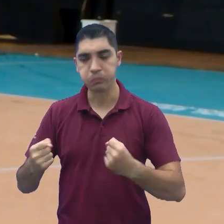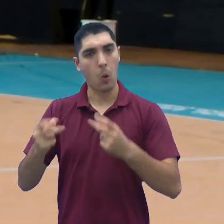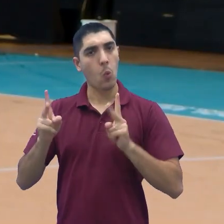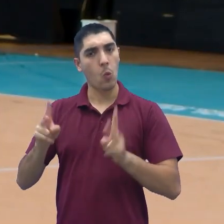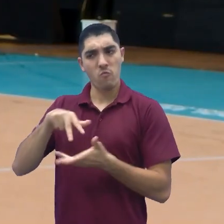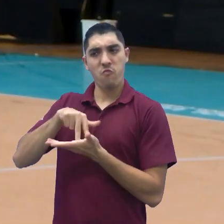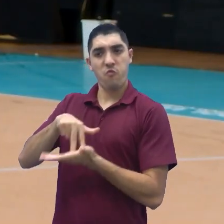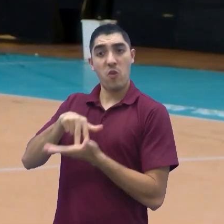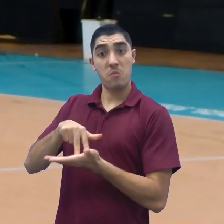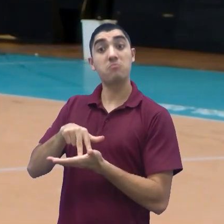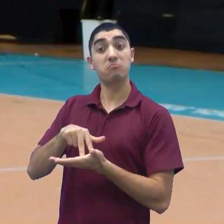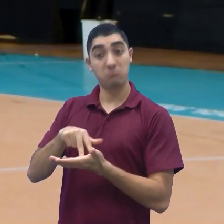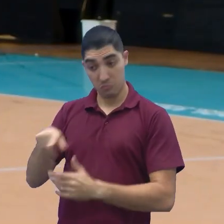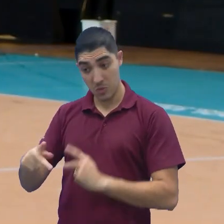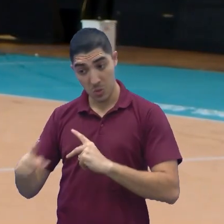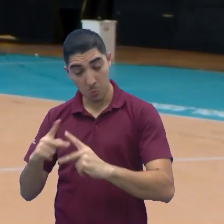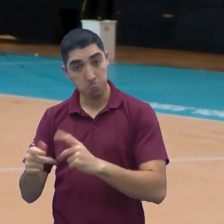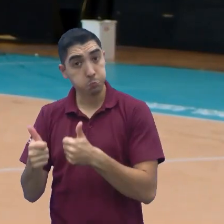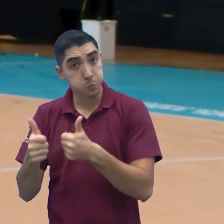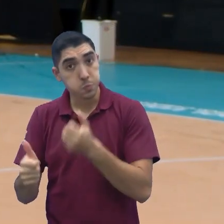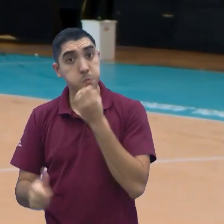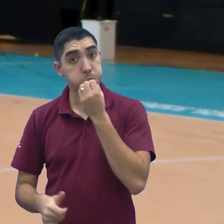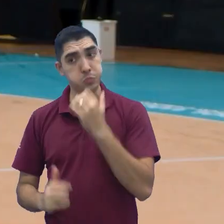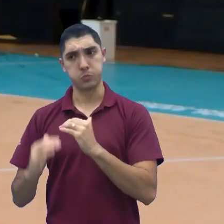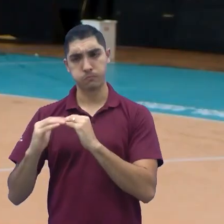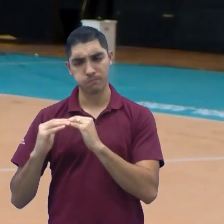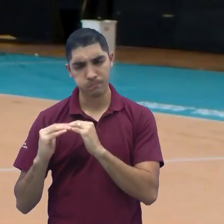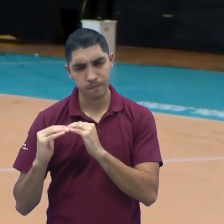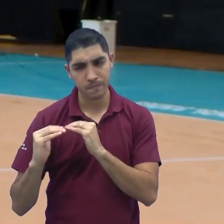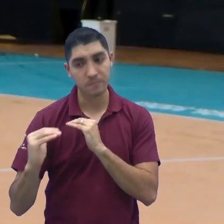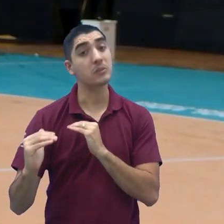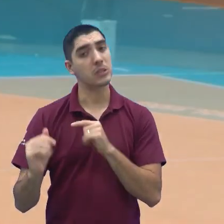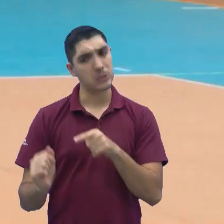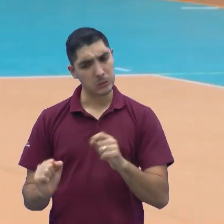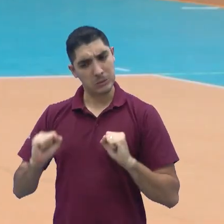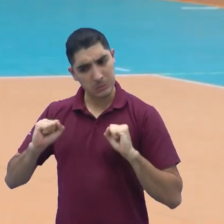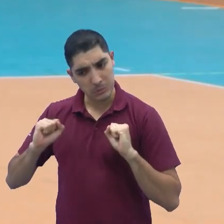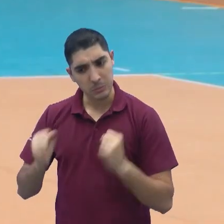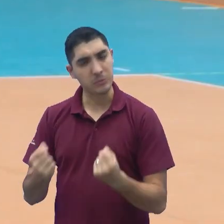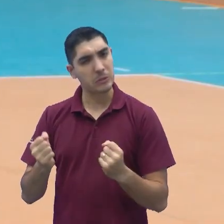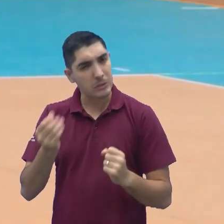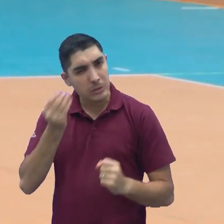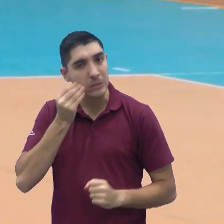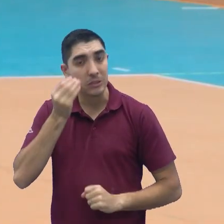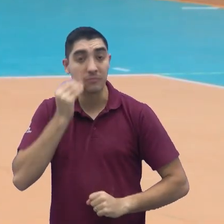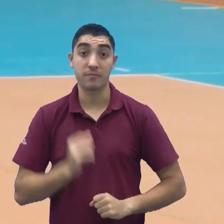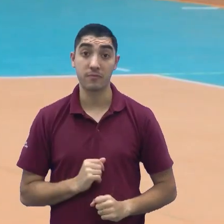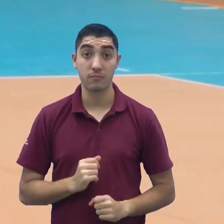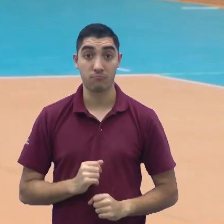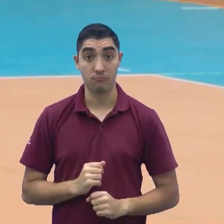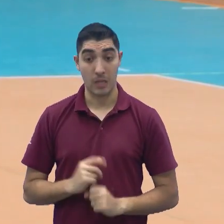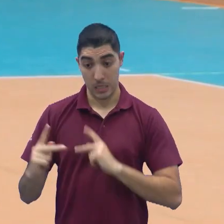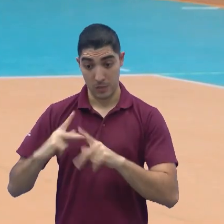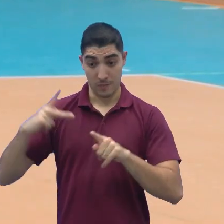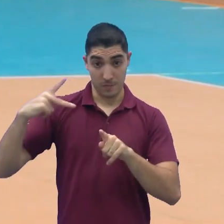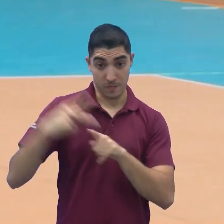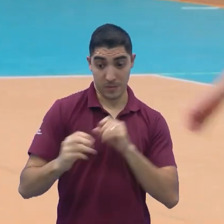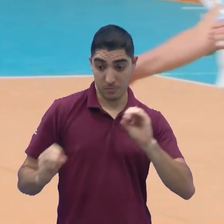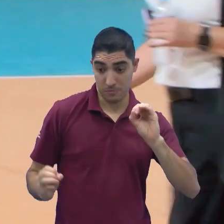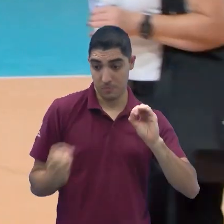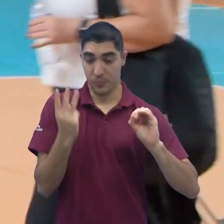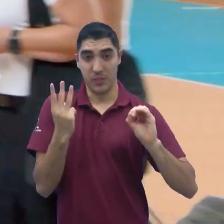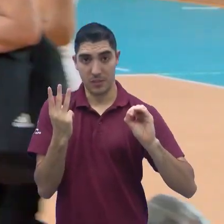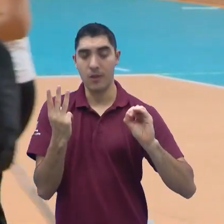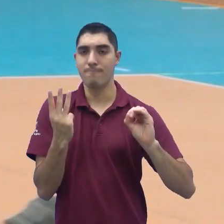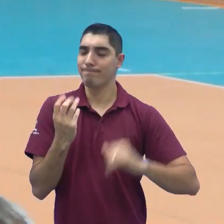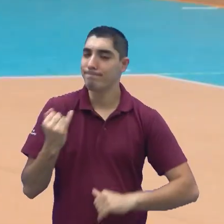o time hoje foi coeso, equilibrado e se predispôs a lutar pela partida. Os 3-0 sobre o Goiás não são apenas importantes